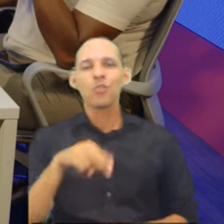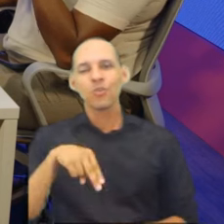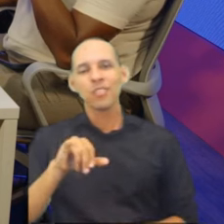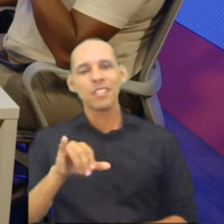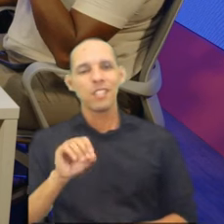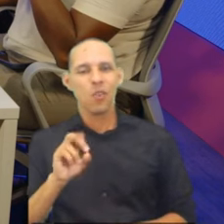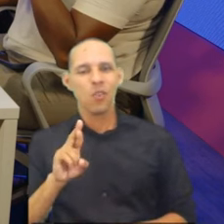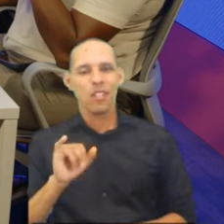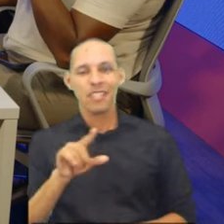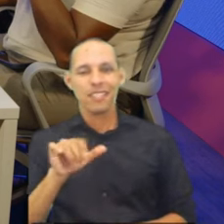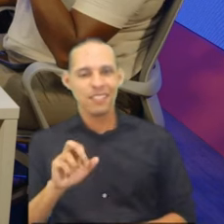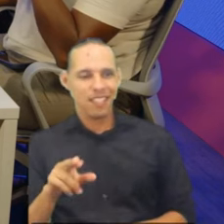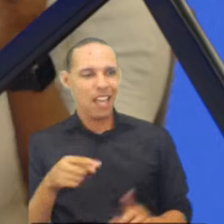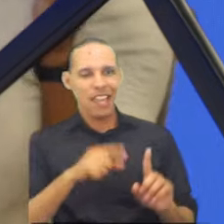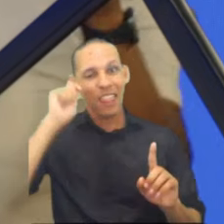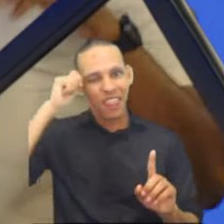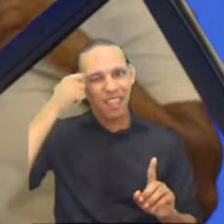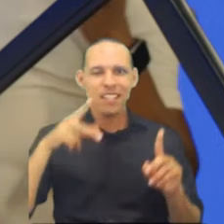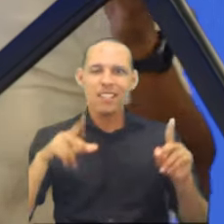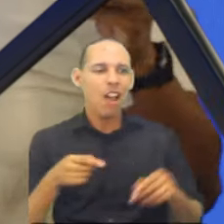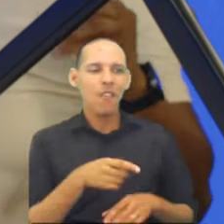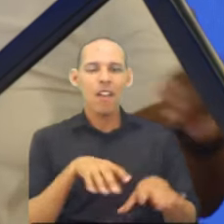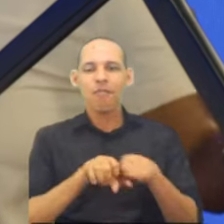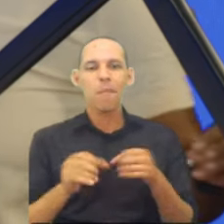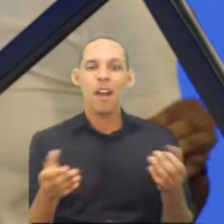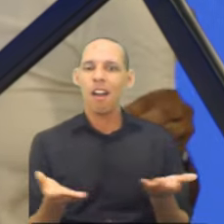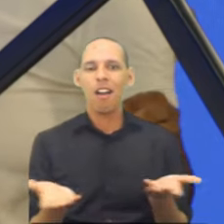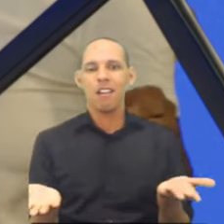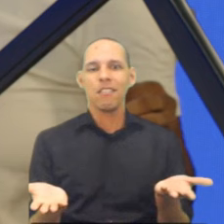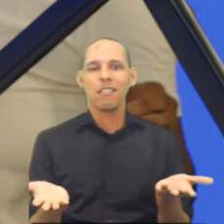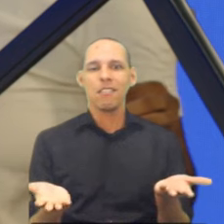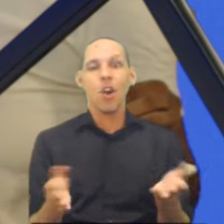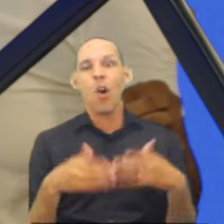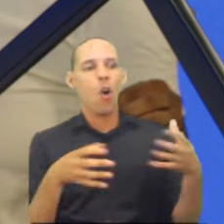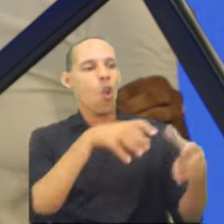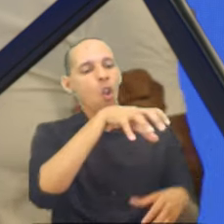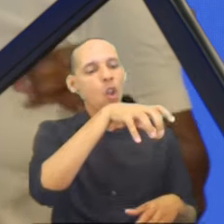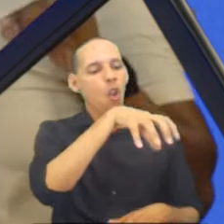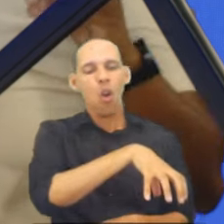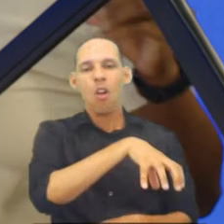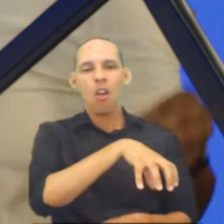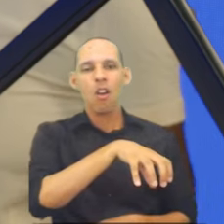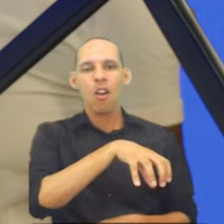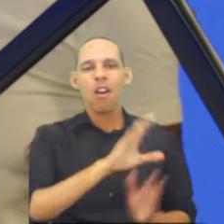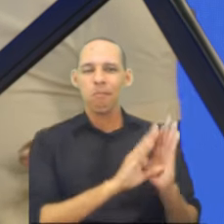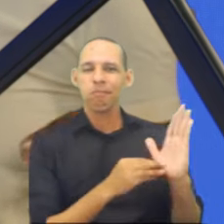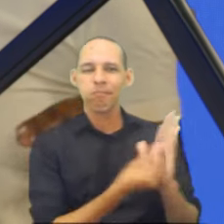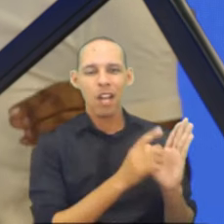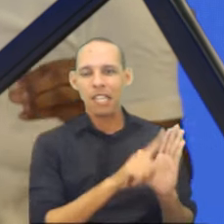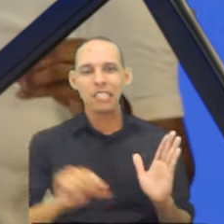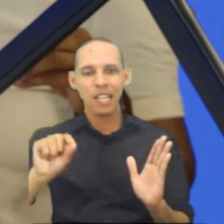pessoas negras como se a gente tivesse acabado de sair da cala desconhecesse